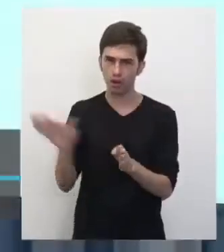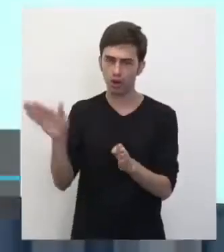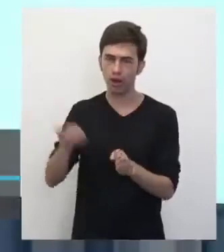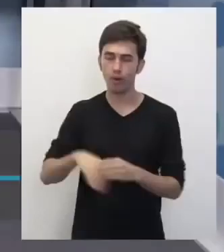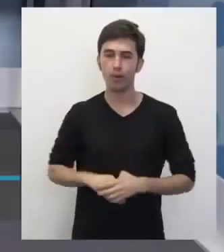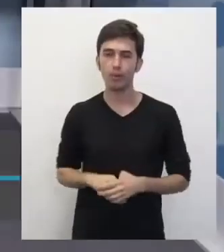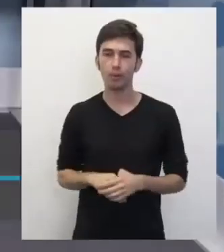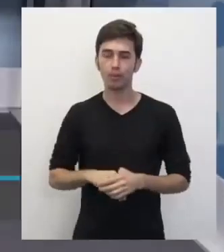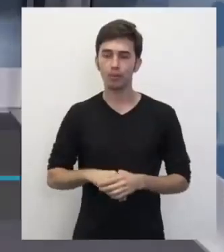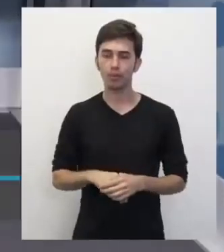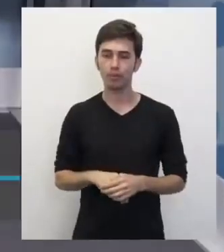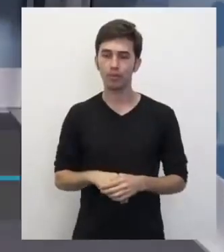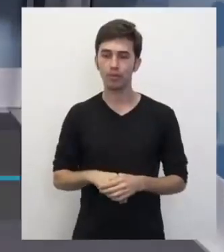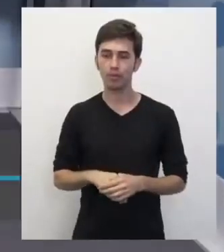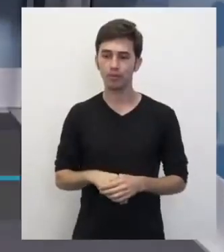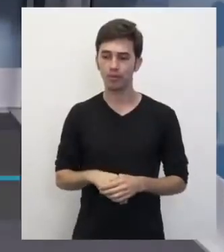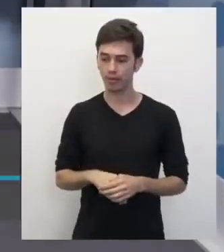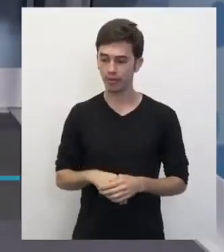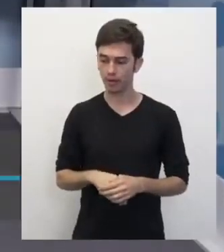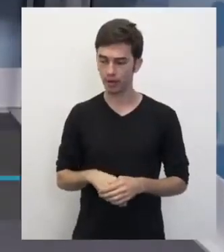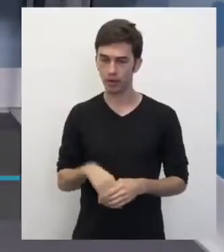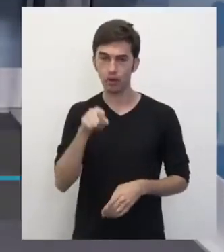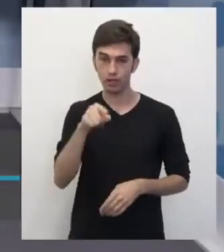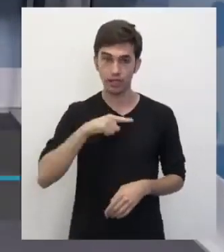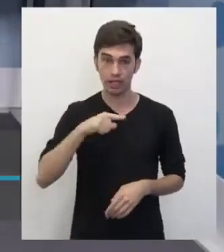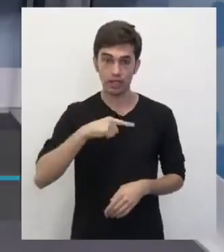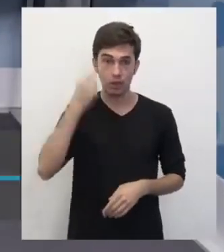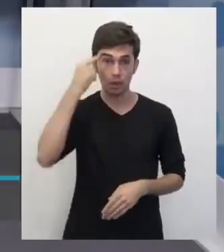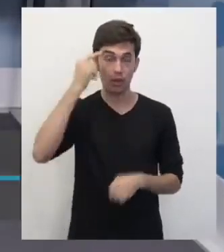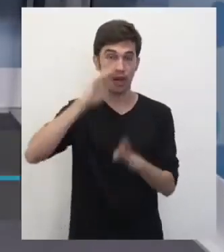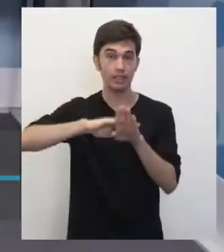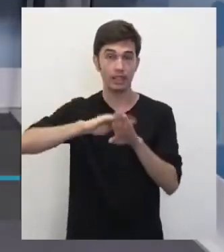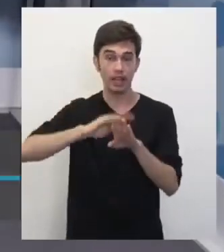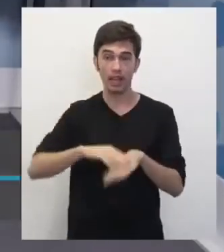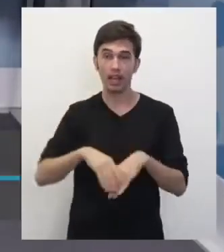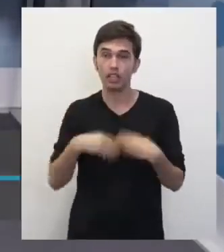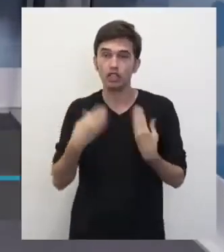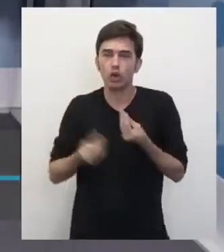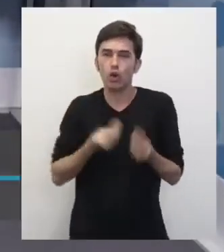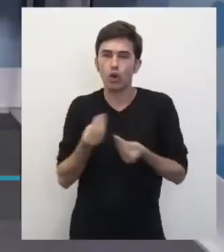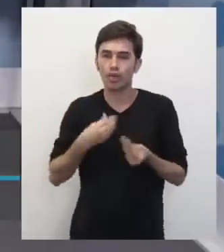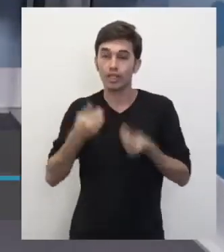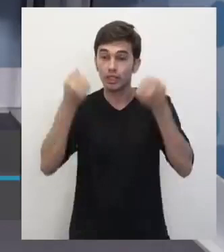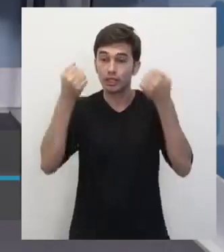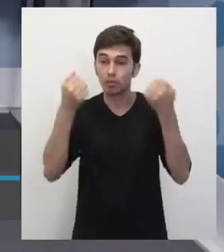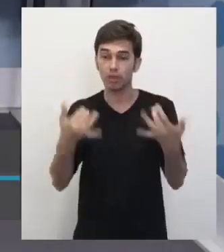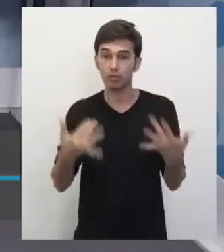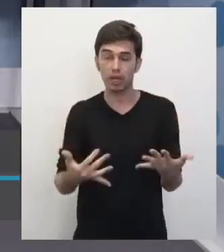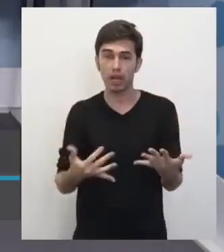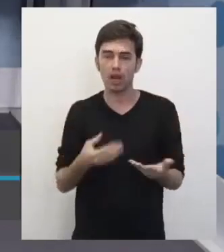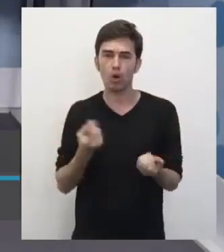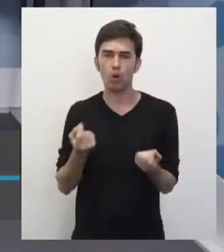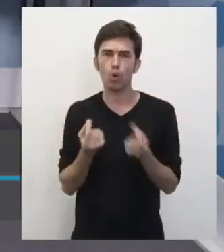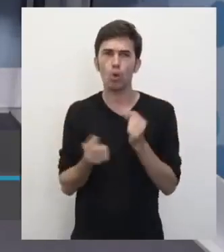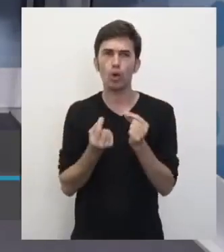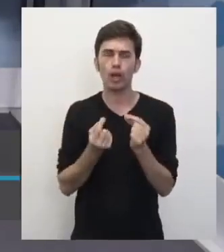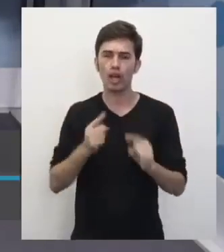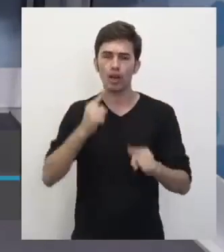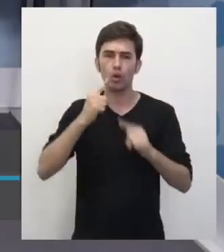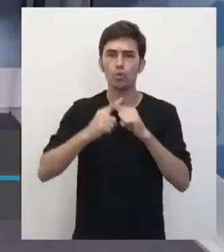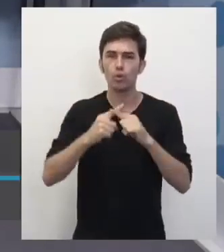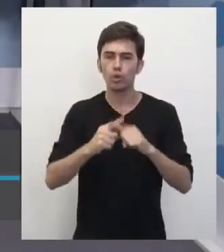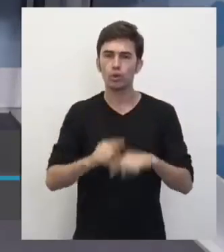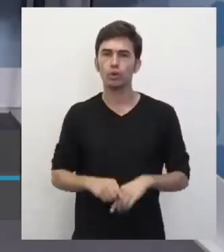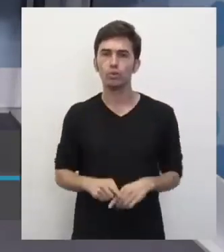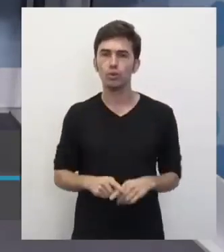Osmar? Você sabe, você tem uma ideia assim, mais ou menos de como a gente pode dizer um múltiplo, assim, numa forma mais